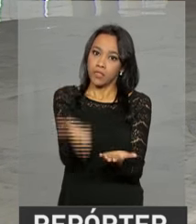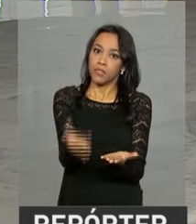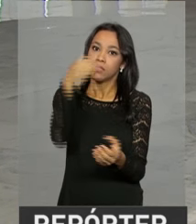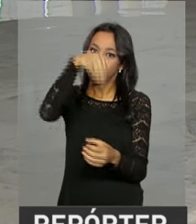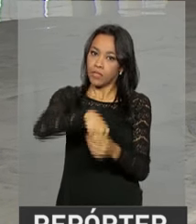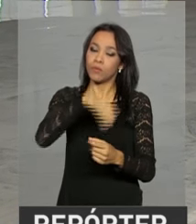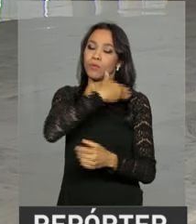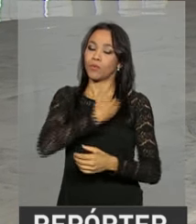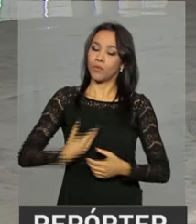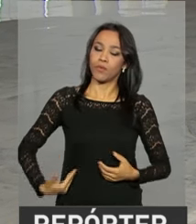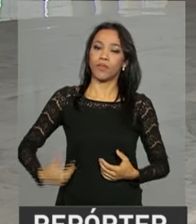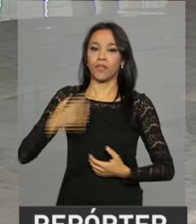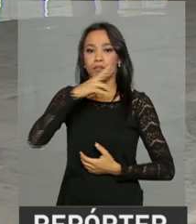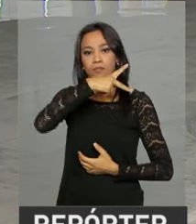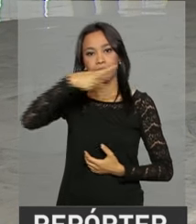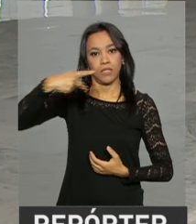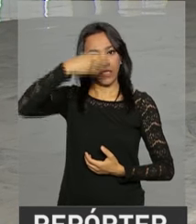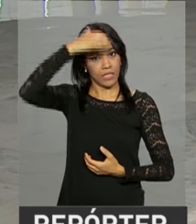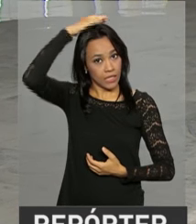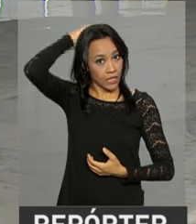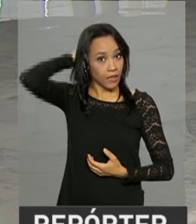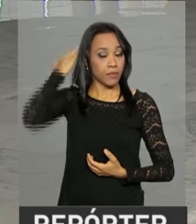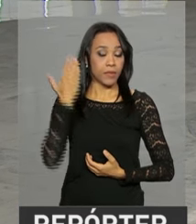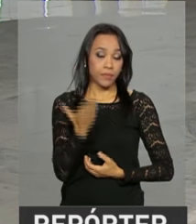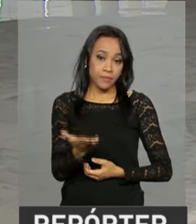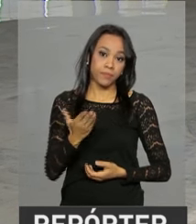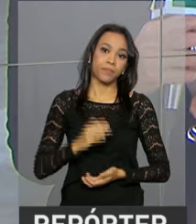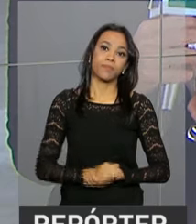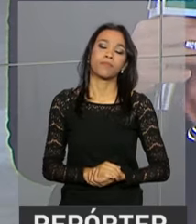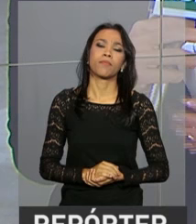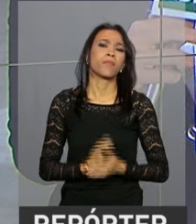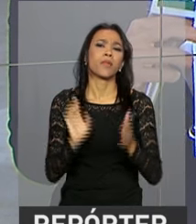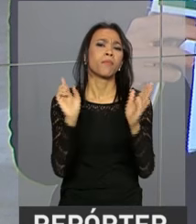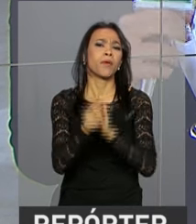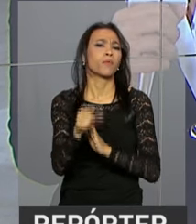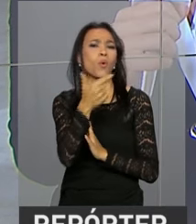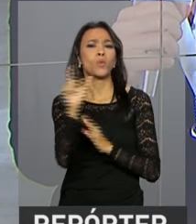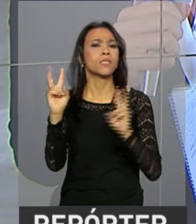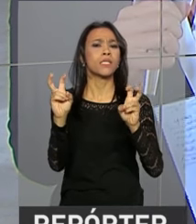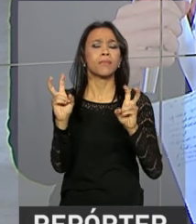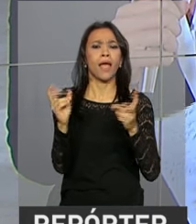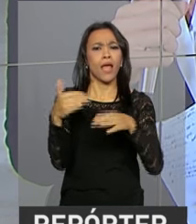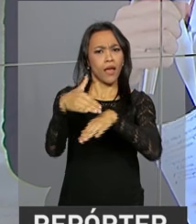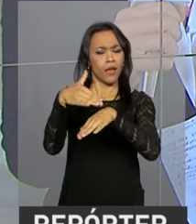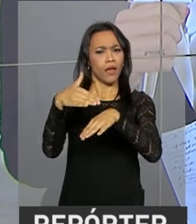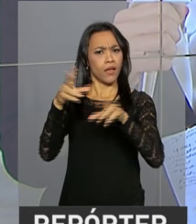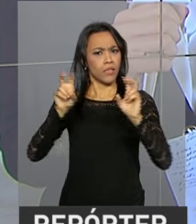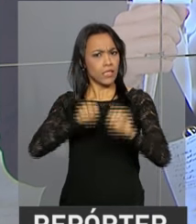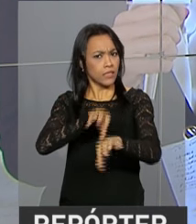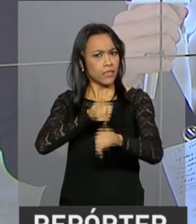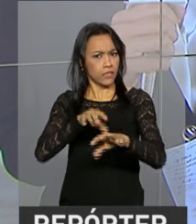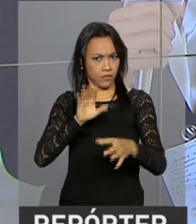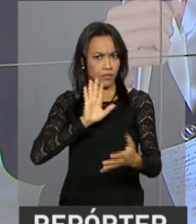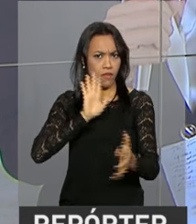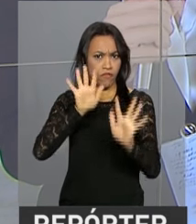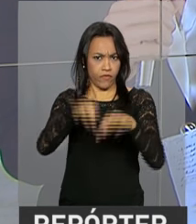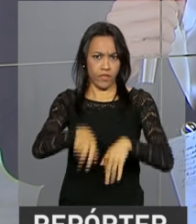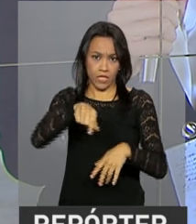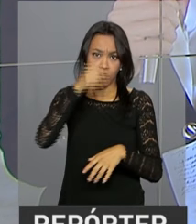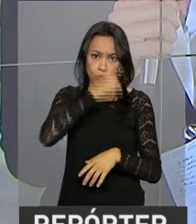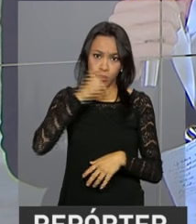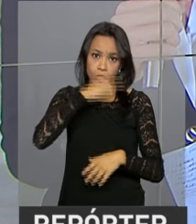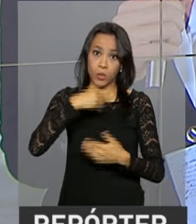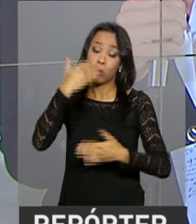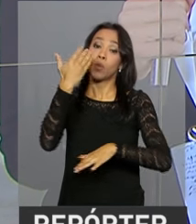governo do Presidente da República Michel Temer Leandro agora Paulo vamos falar de educação termina neste domingo a terceira Edição do